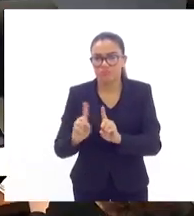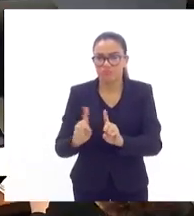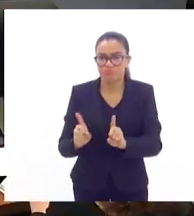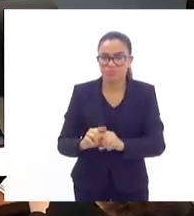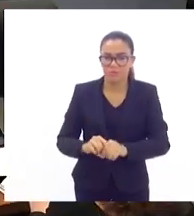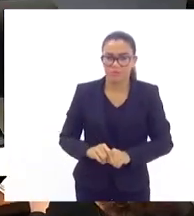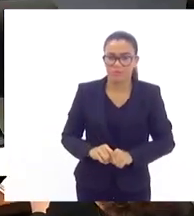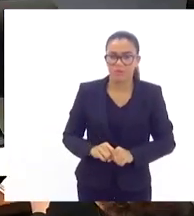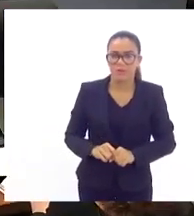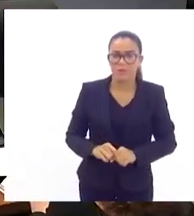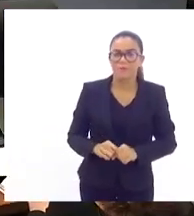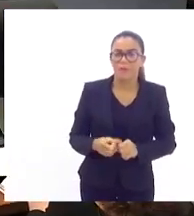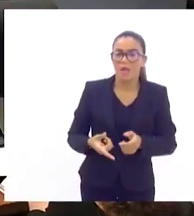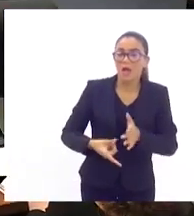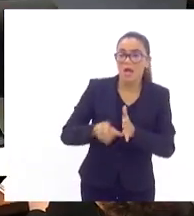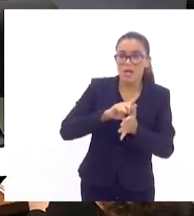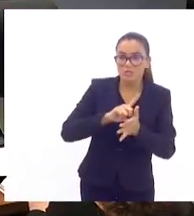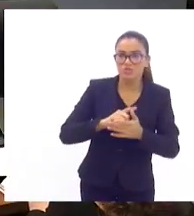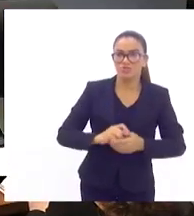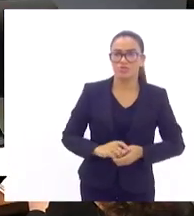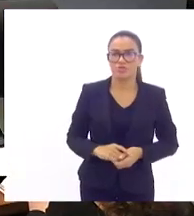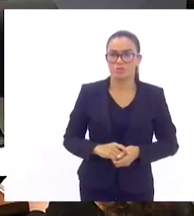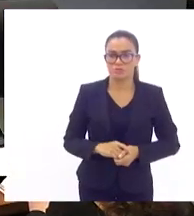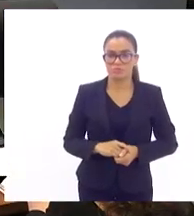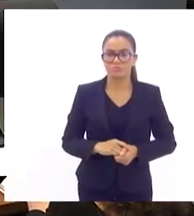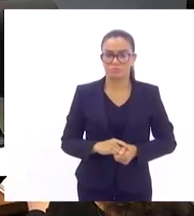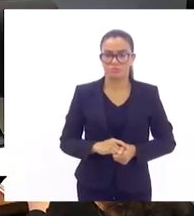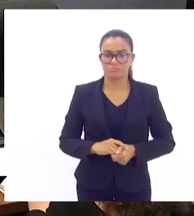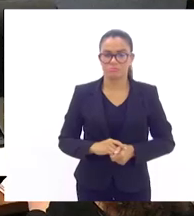Quer fazer um pedido? Quer fazer uma pergunta?